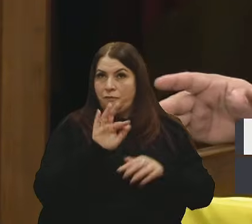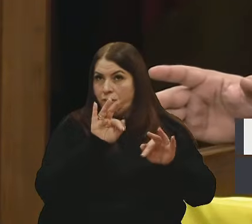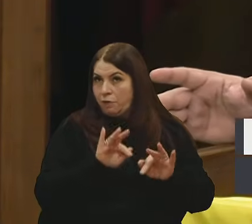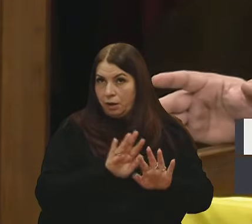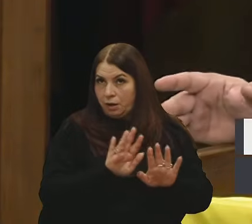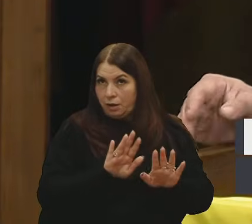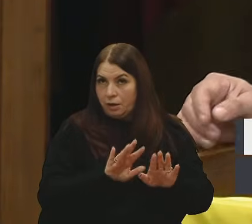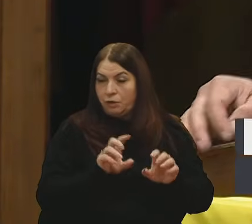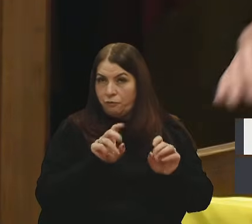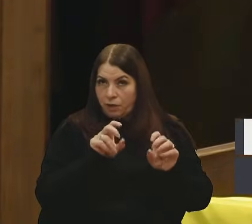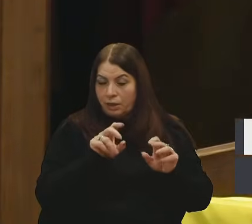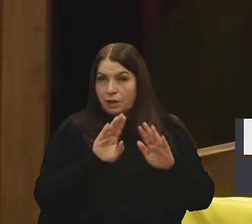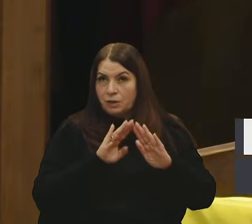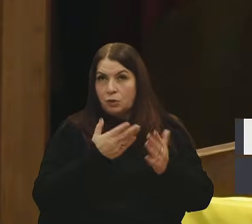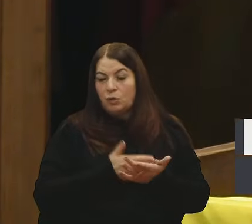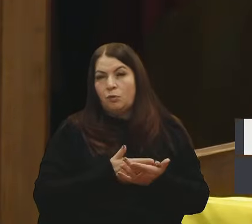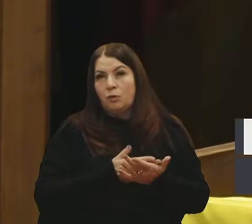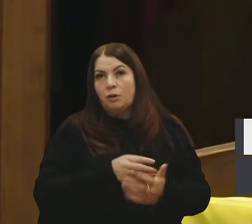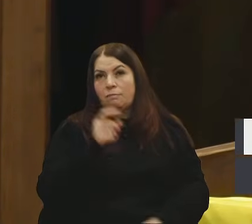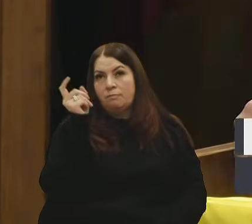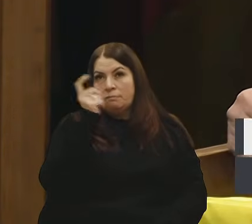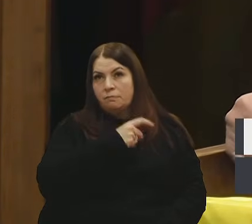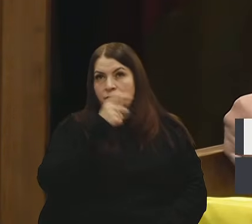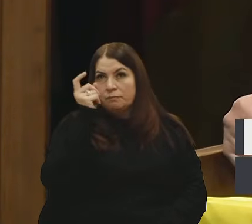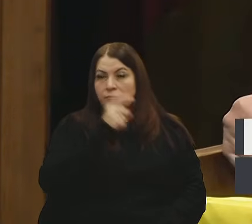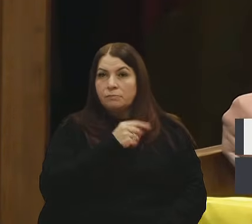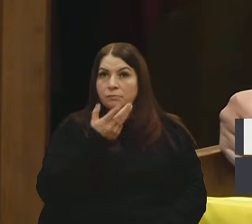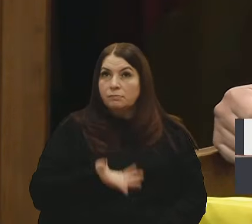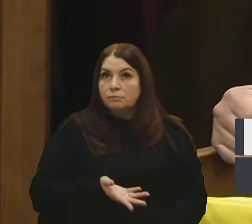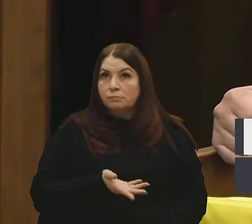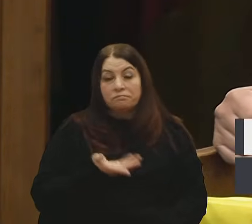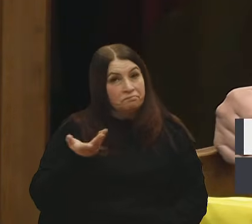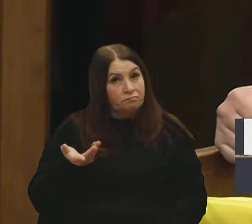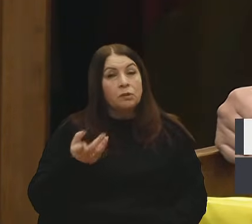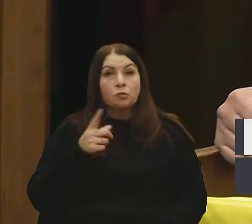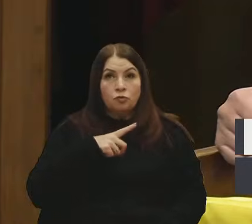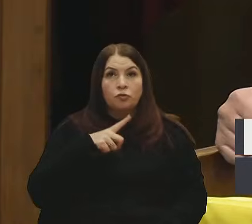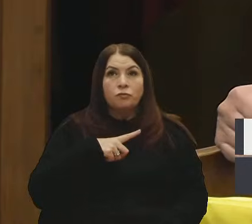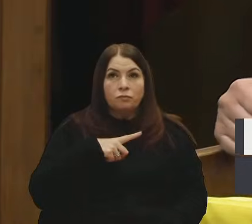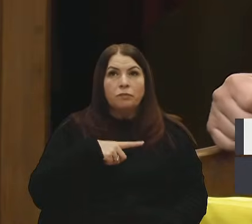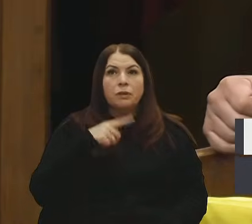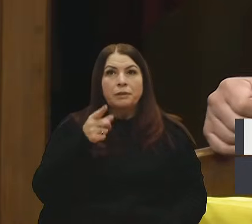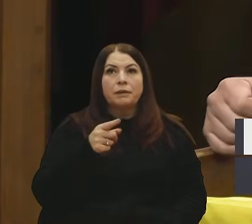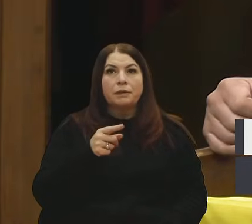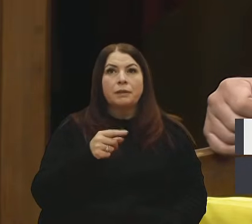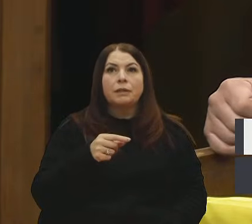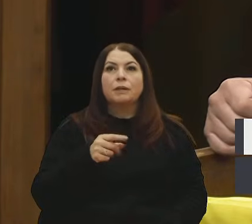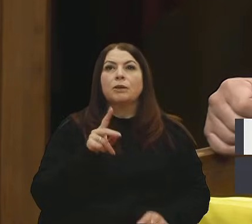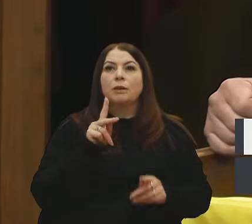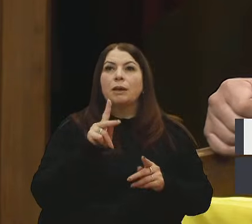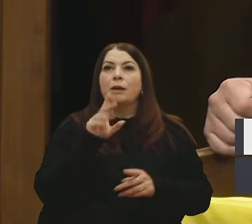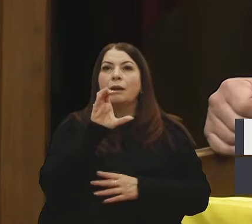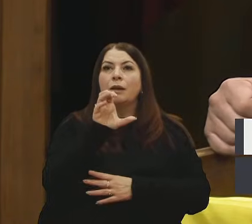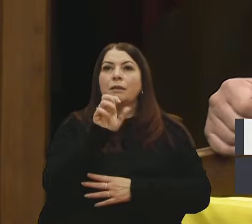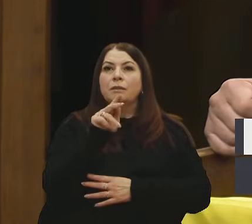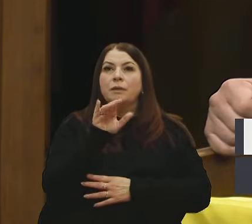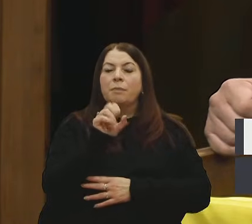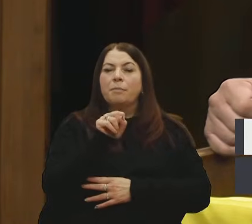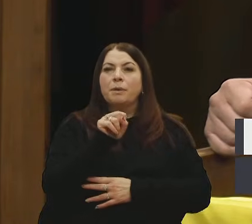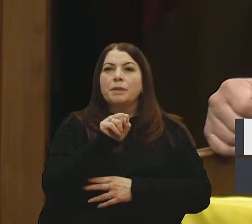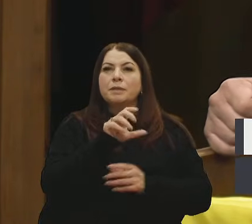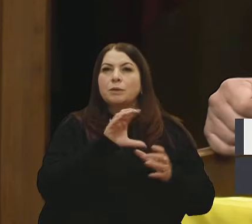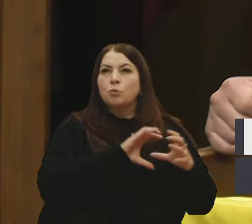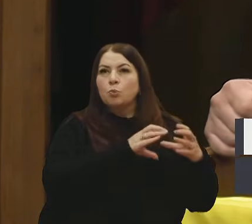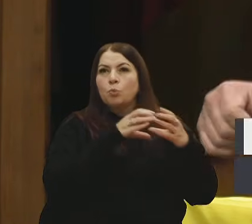terminar de privatizar a escola é mentira. Aliás, nós tivemos, né, Leonardo, uma caravana do CEPERS, que era a caravana da